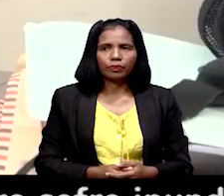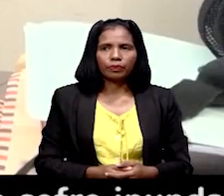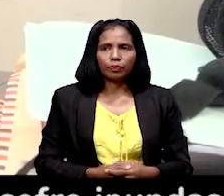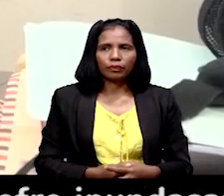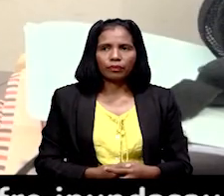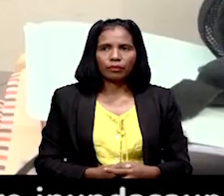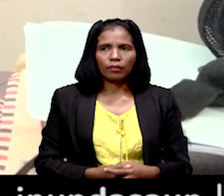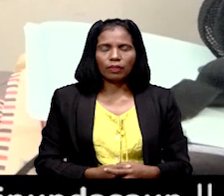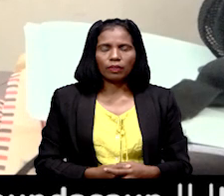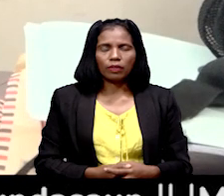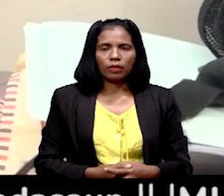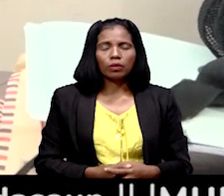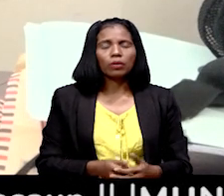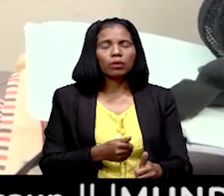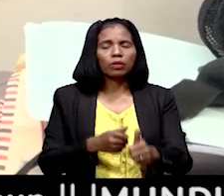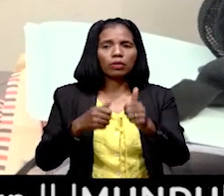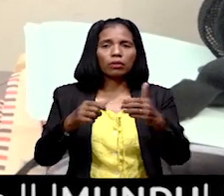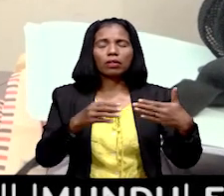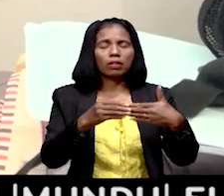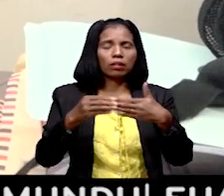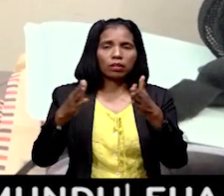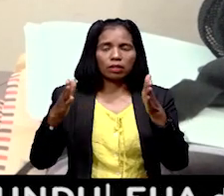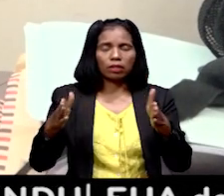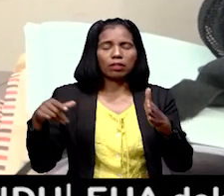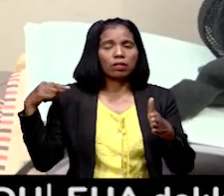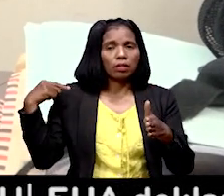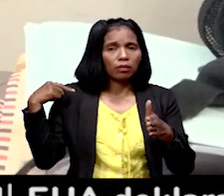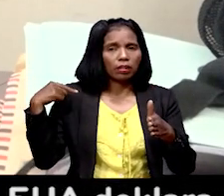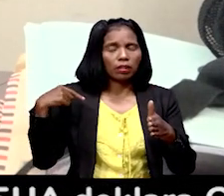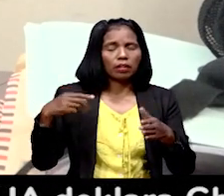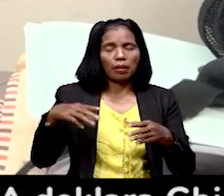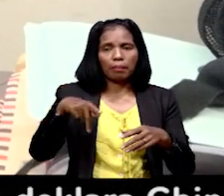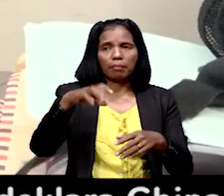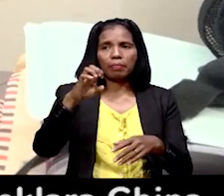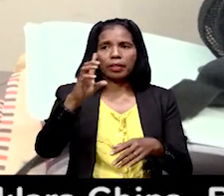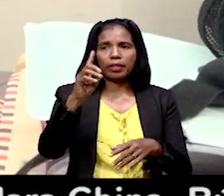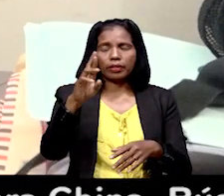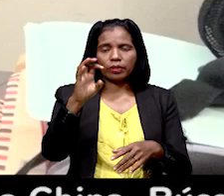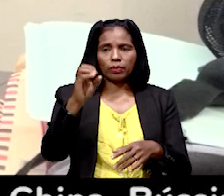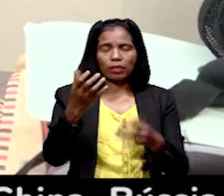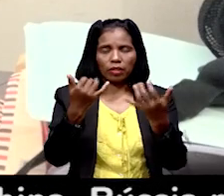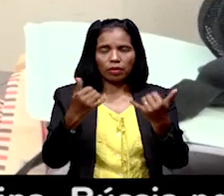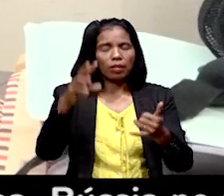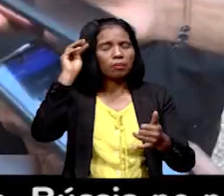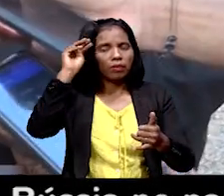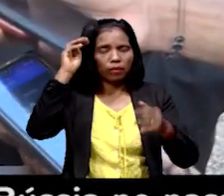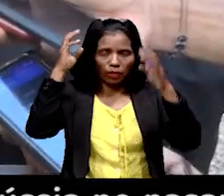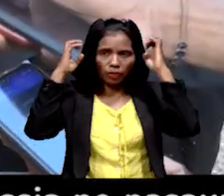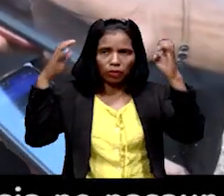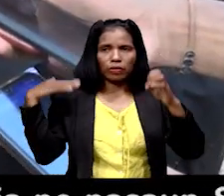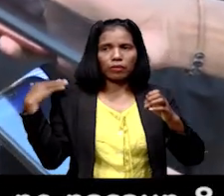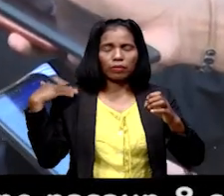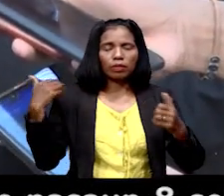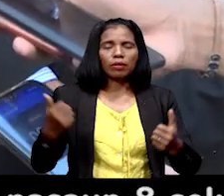Ter coordenador gabinete avaliação no desenvolvimento curricular, Pedro Ribeiro Gonçalves, da Daune, Ministério da Educação, Juventude